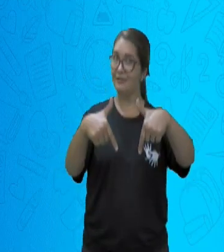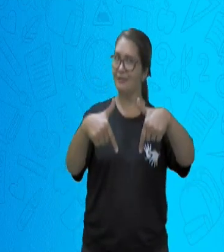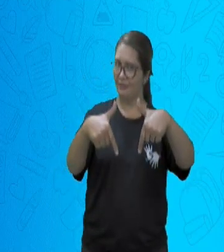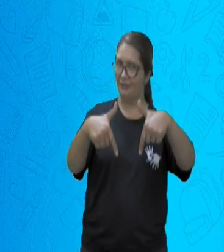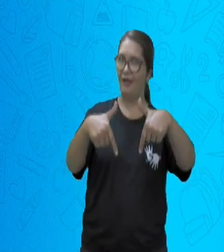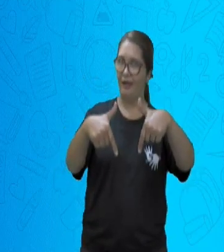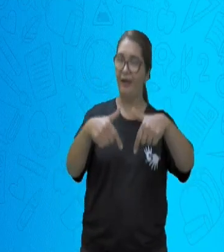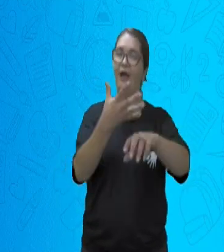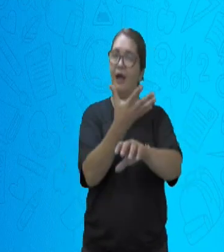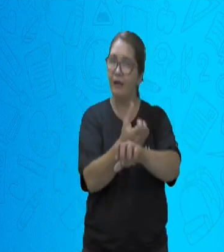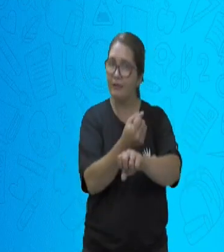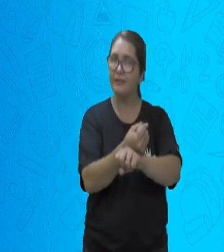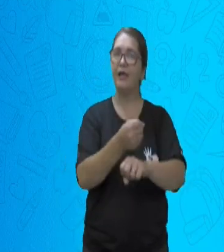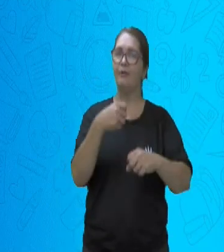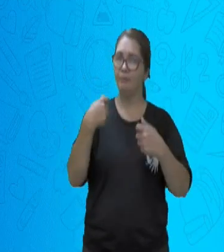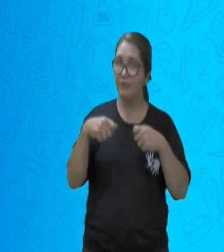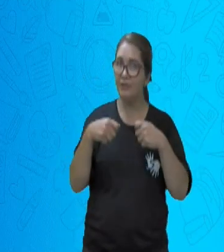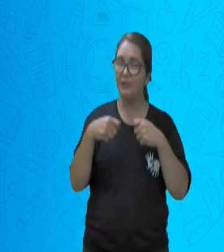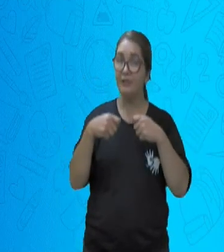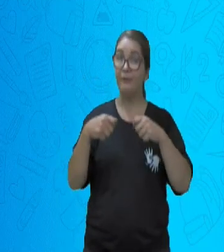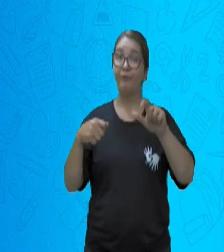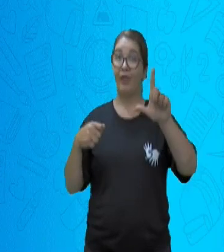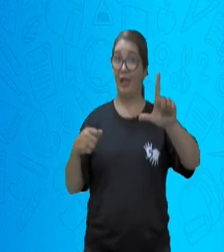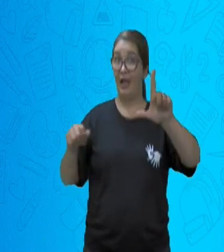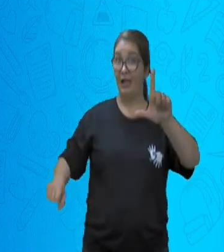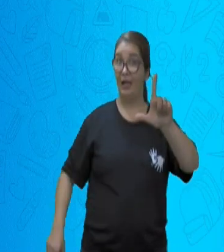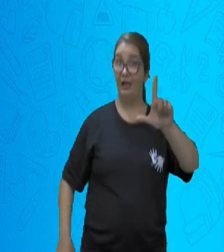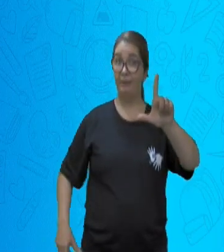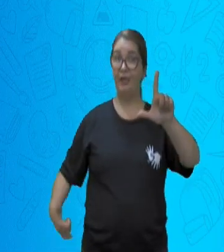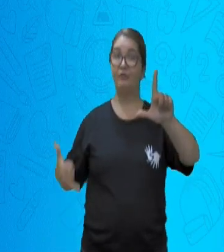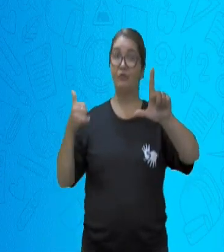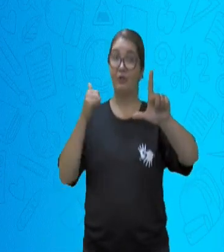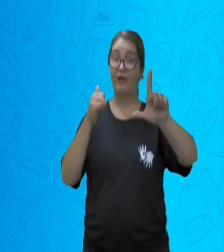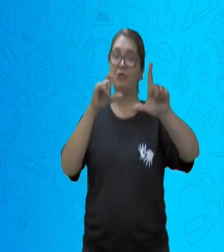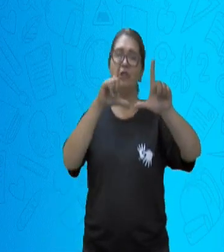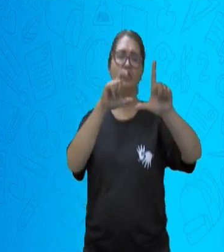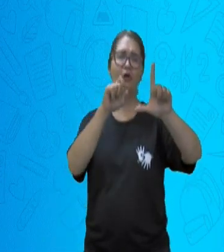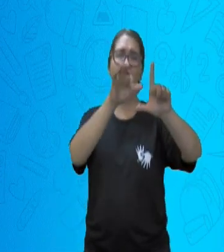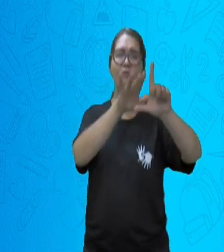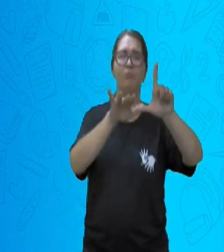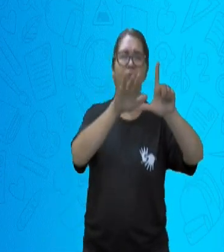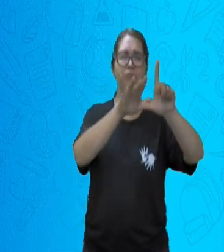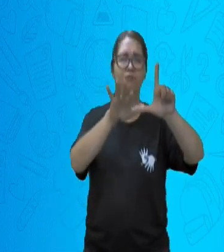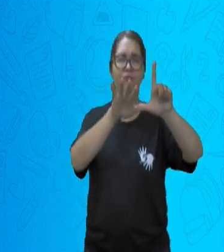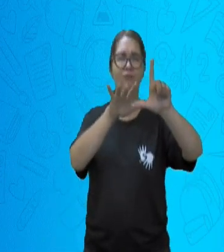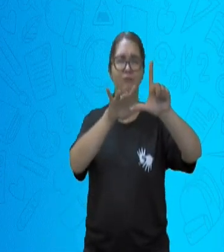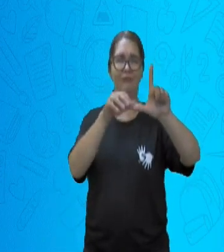SBED GV, basta apontar a câmera do seu celular na imagem que aparece no canto da tela.